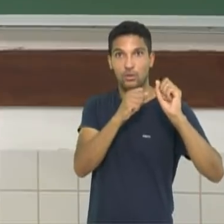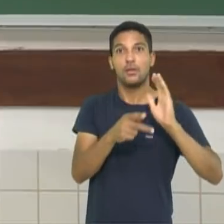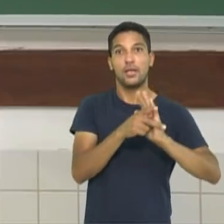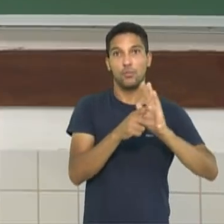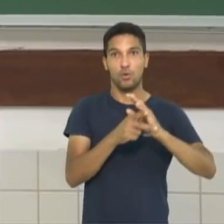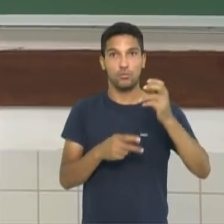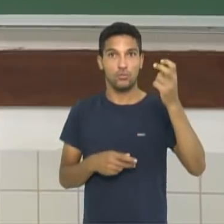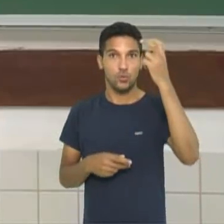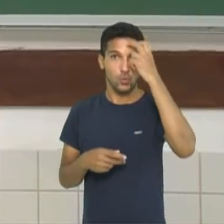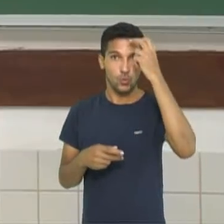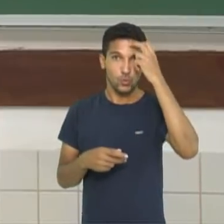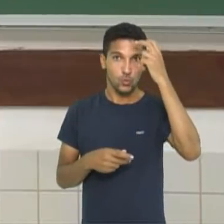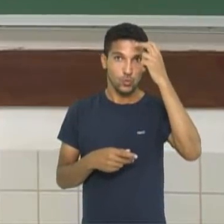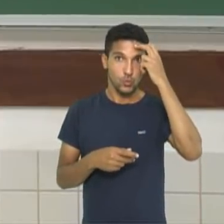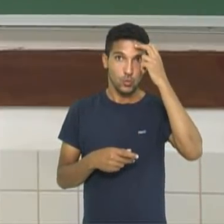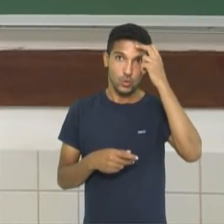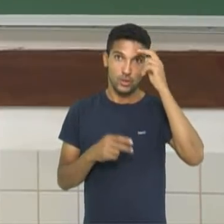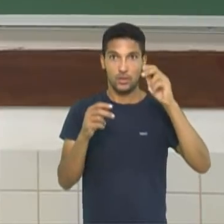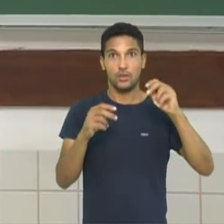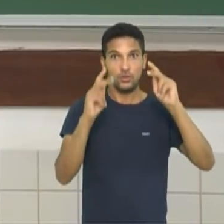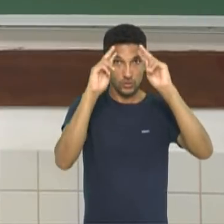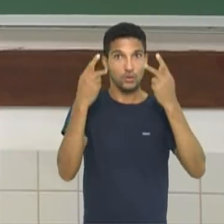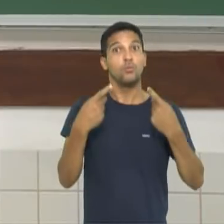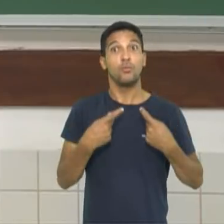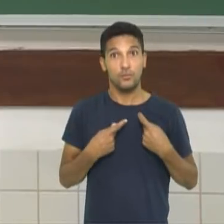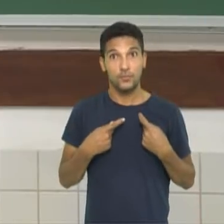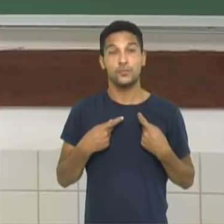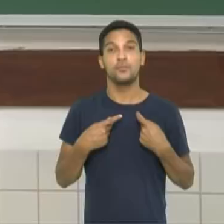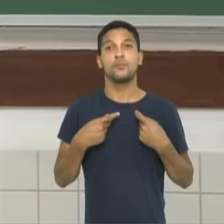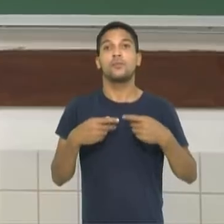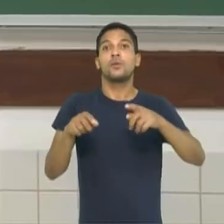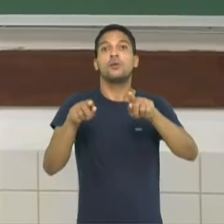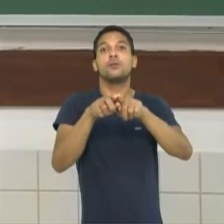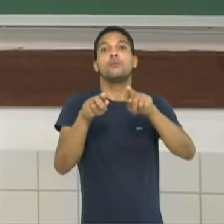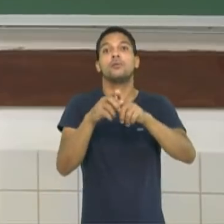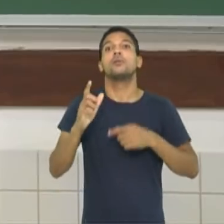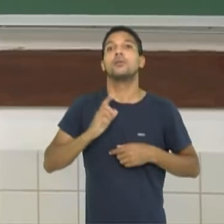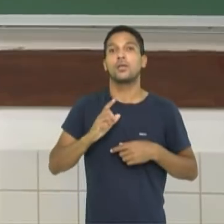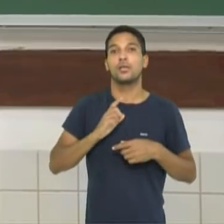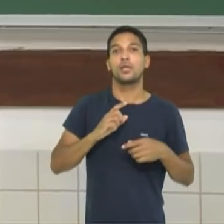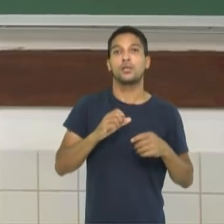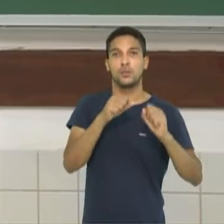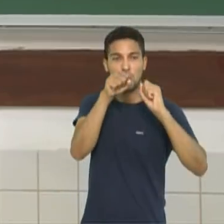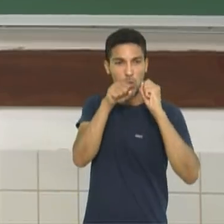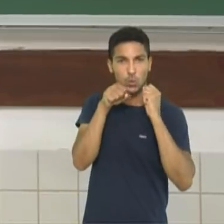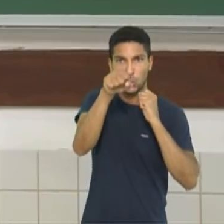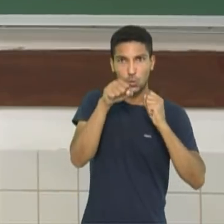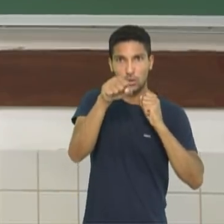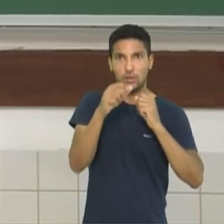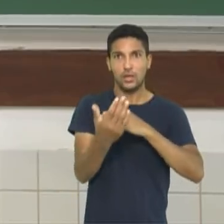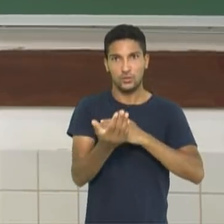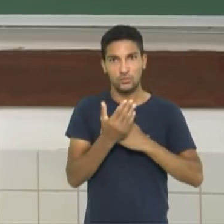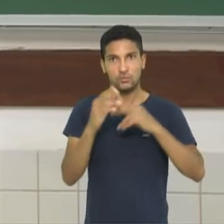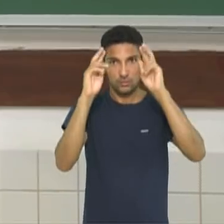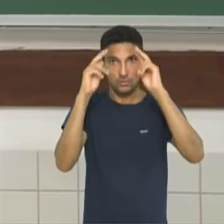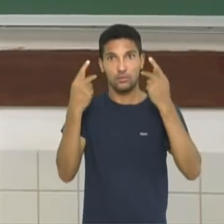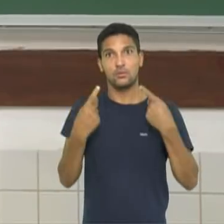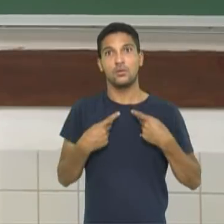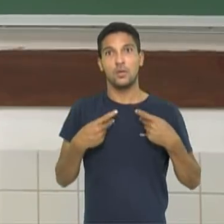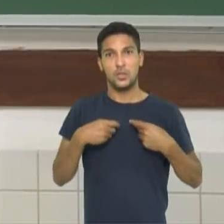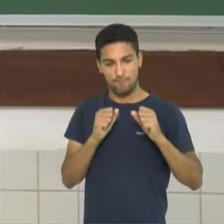para esse fim, tá? E acabou mudando o seu objetivo, acabou se tornando um esporte, né?